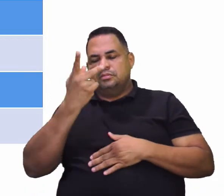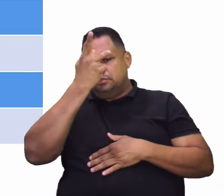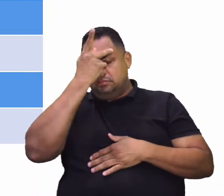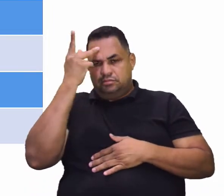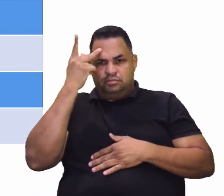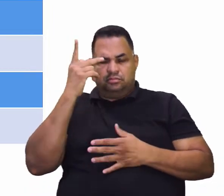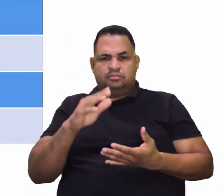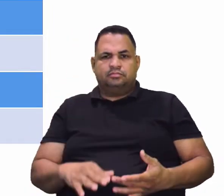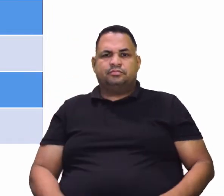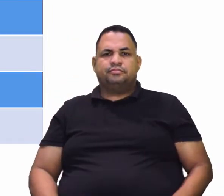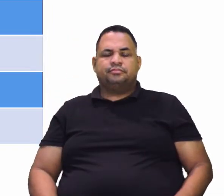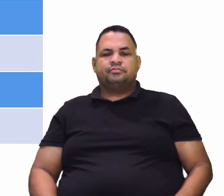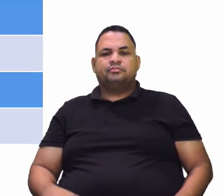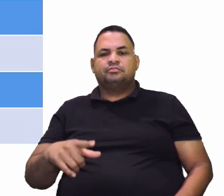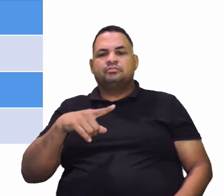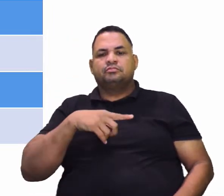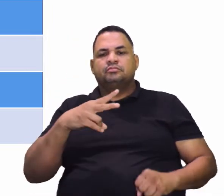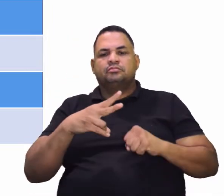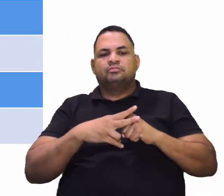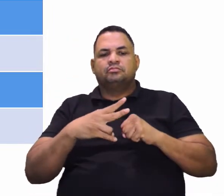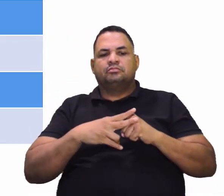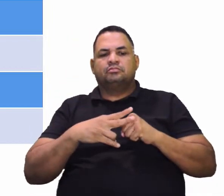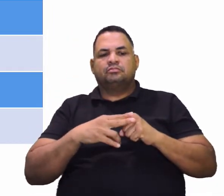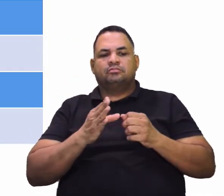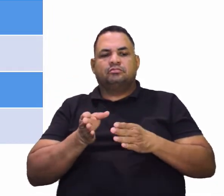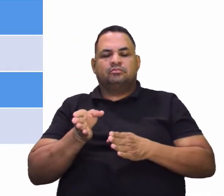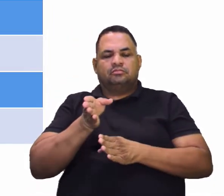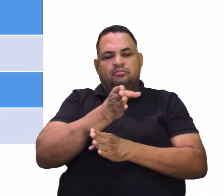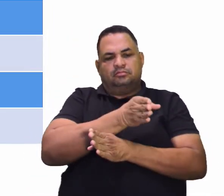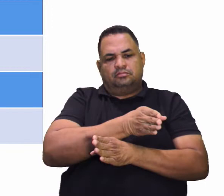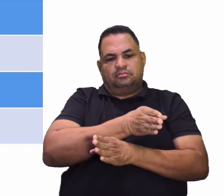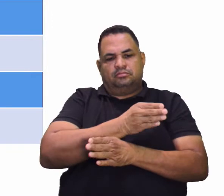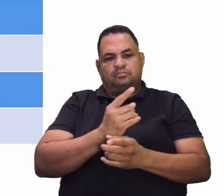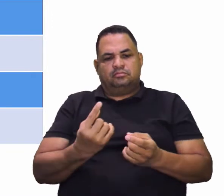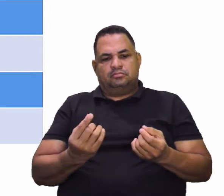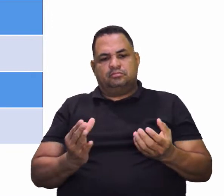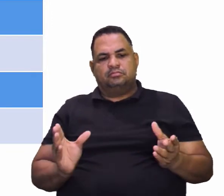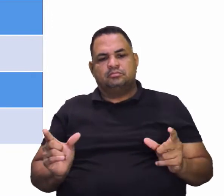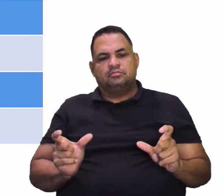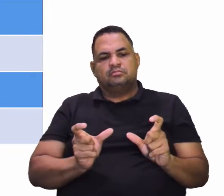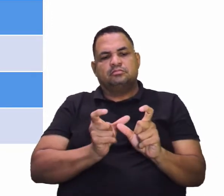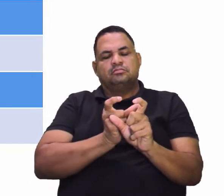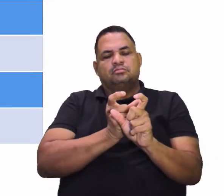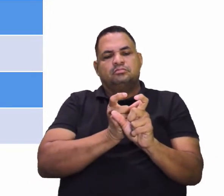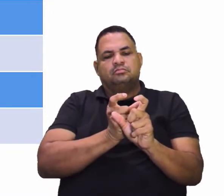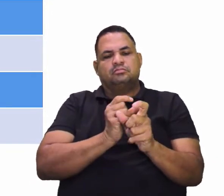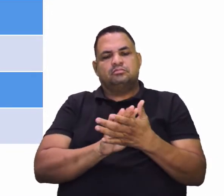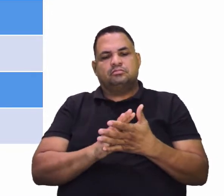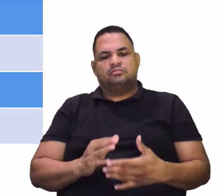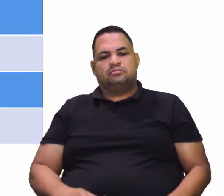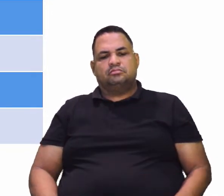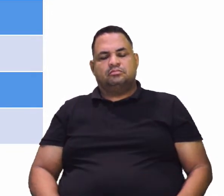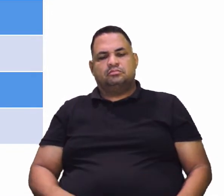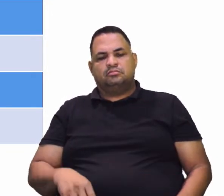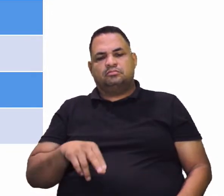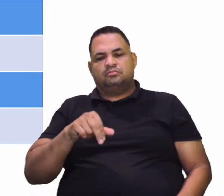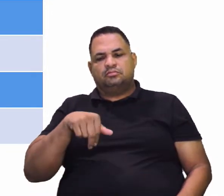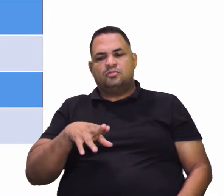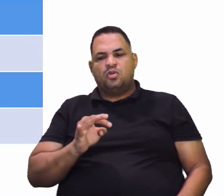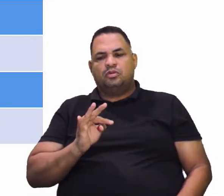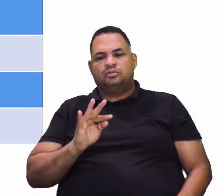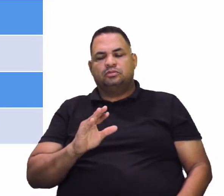na negativa e interrogativa, o verbo to be passa para frente contraído com a partícula negativa